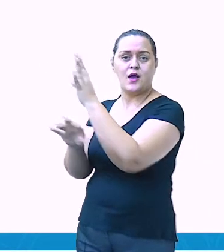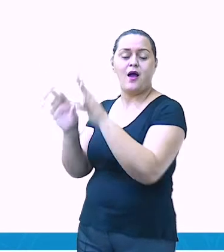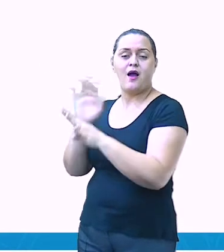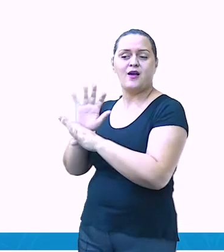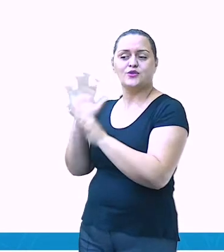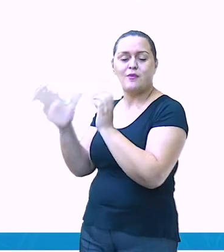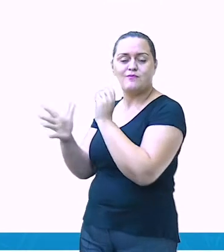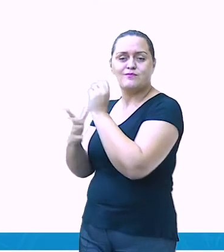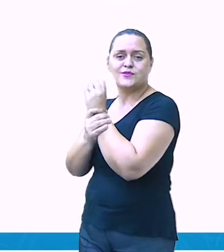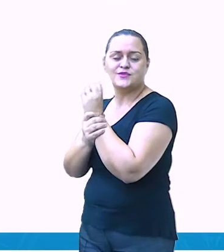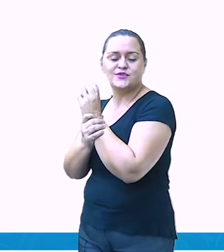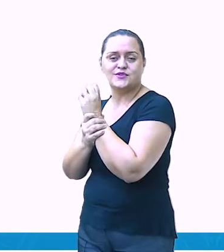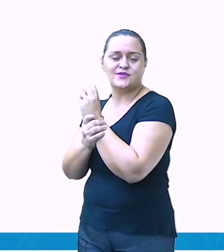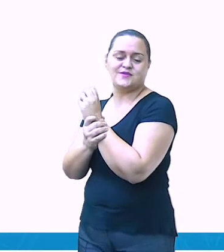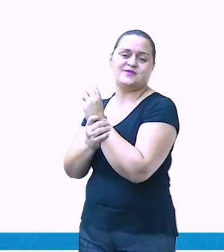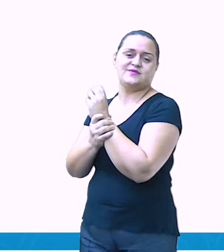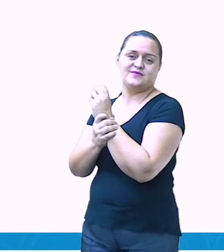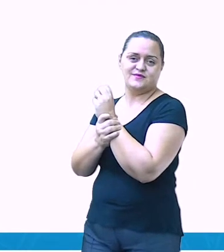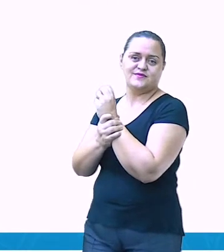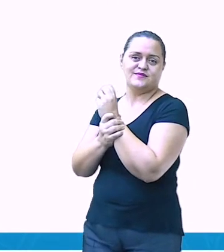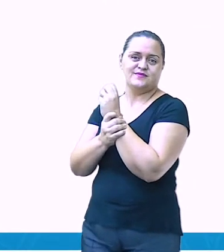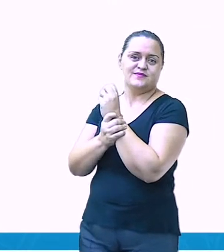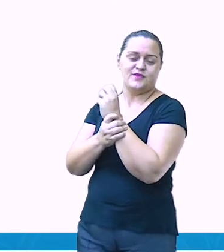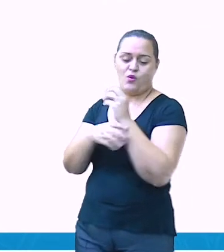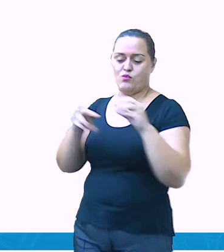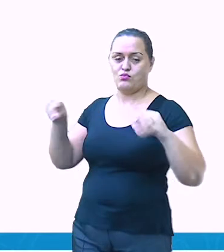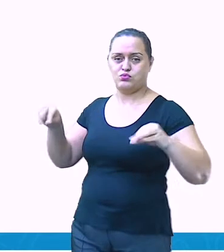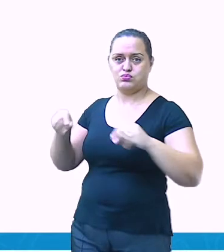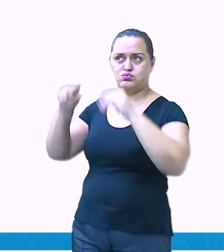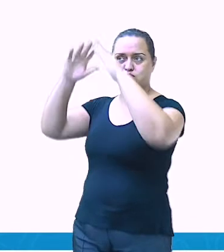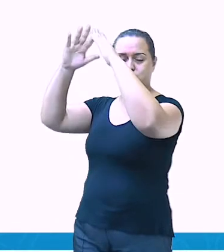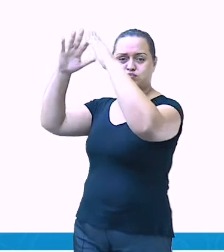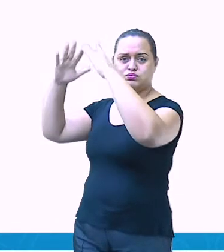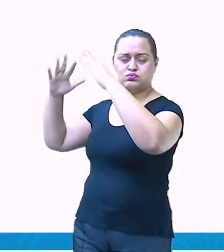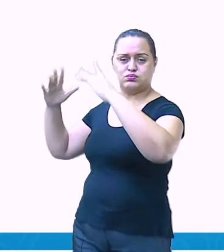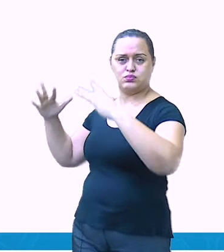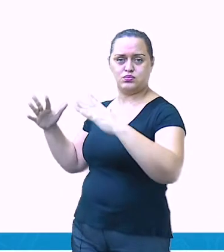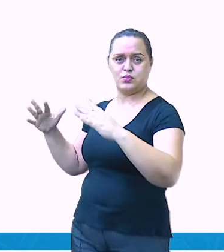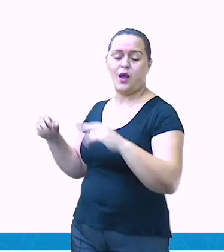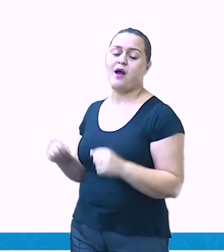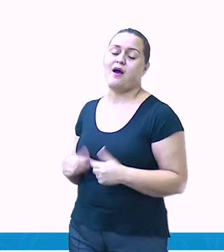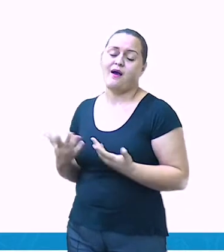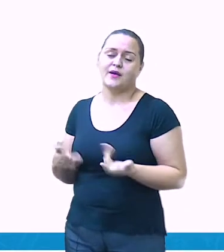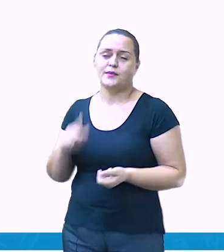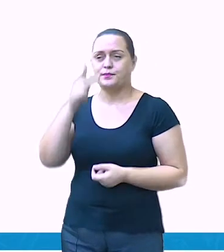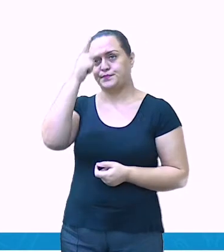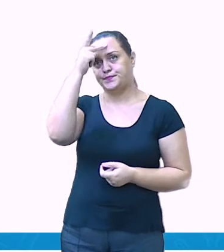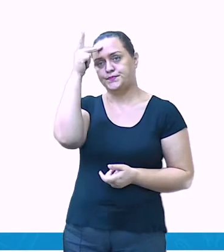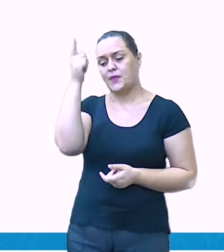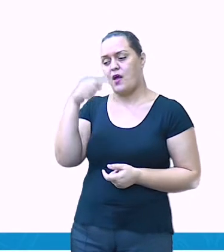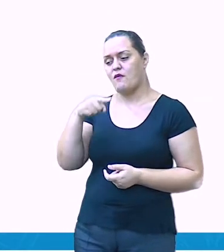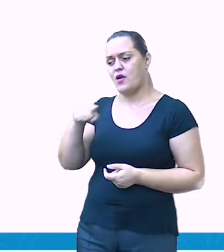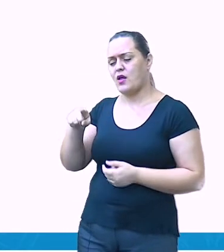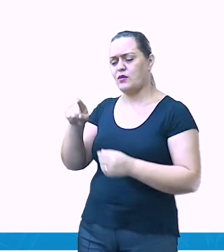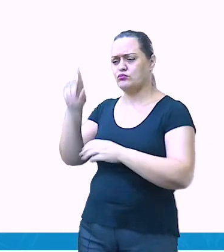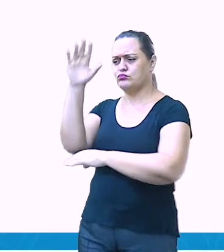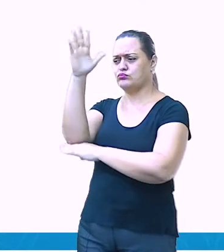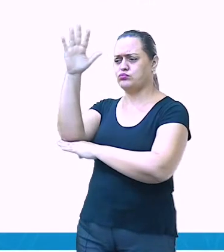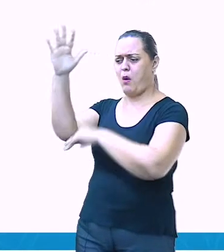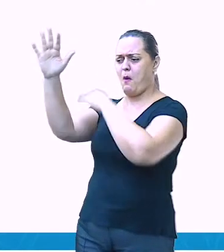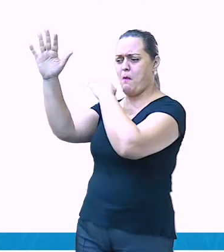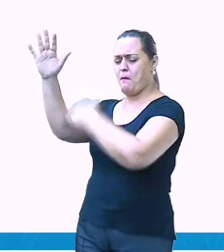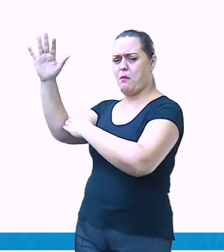tranquilo. As pessoas foram lá, retiraram essa pequena mata ciliar e começaram a fazer